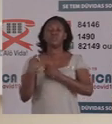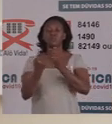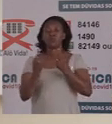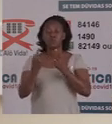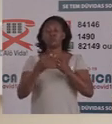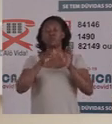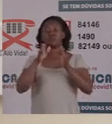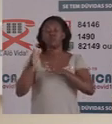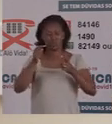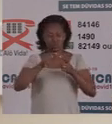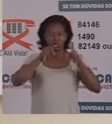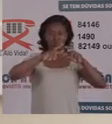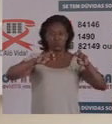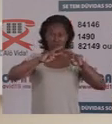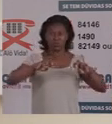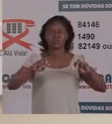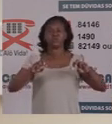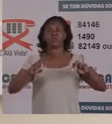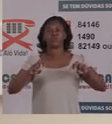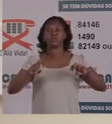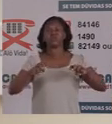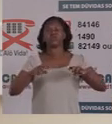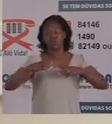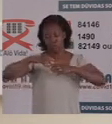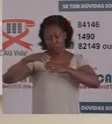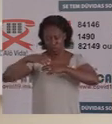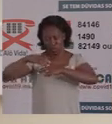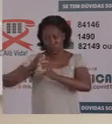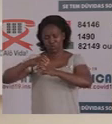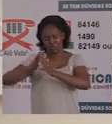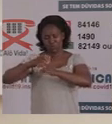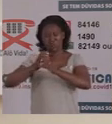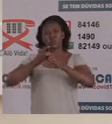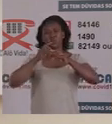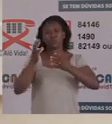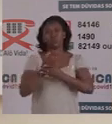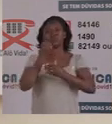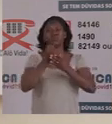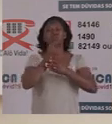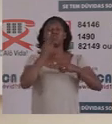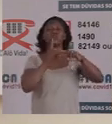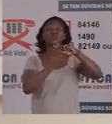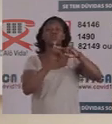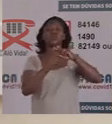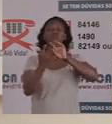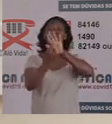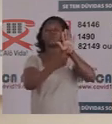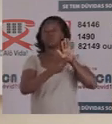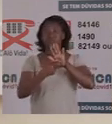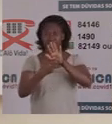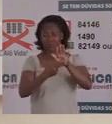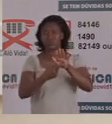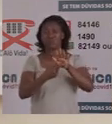nós testamos são positivos de laboratório. O que é que isso significa? Significa que